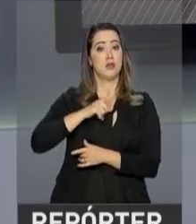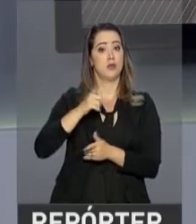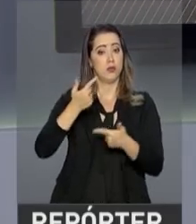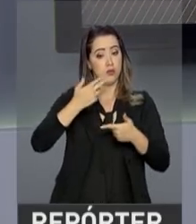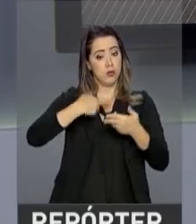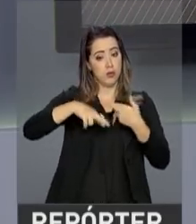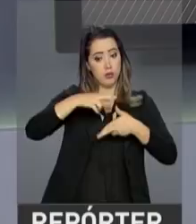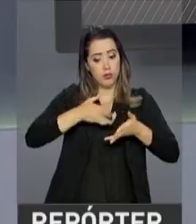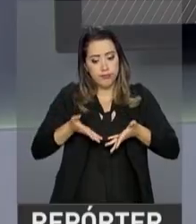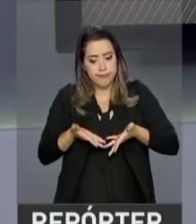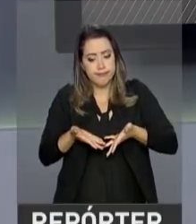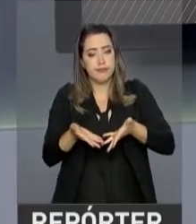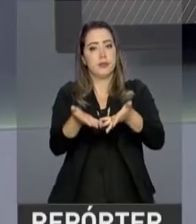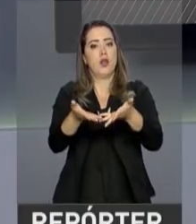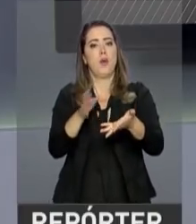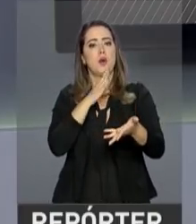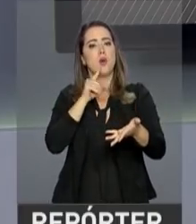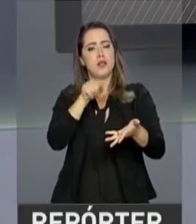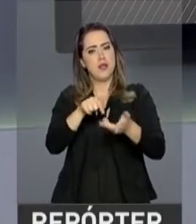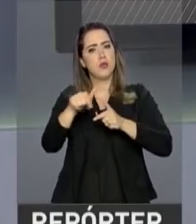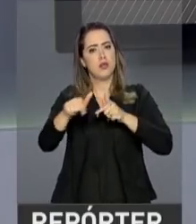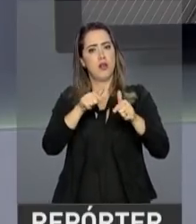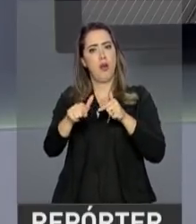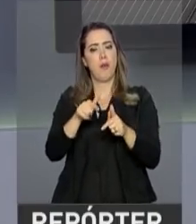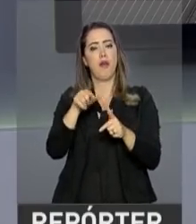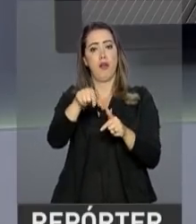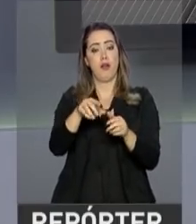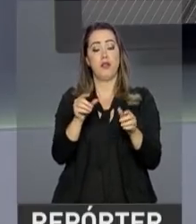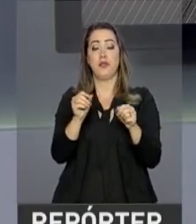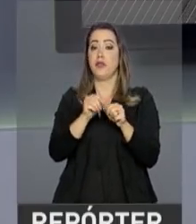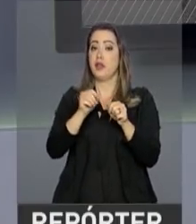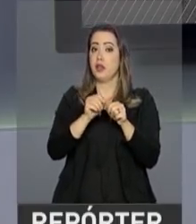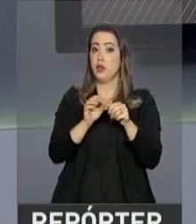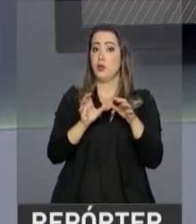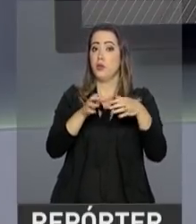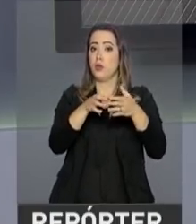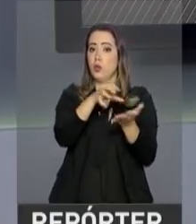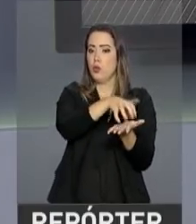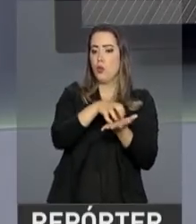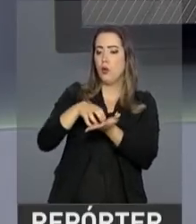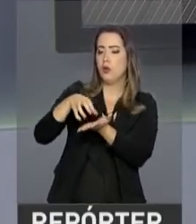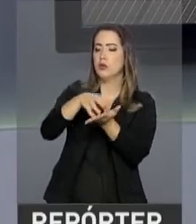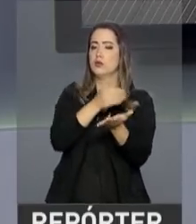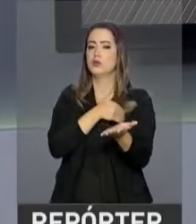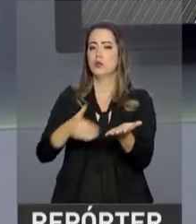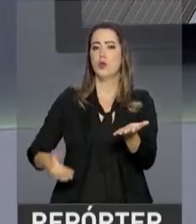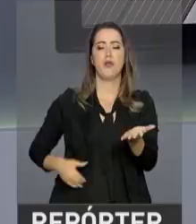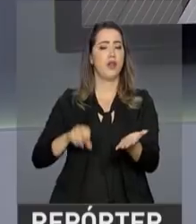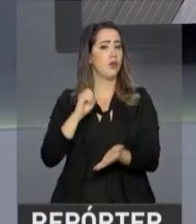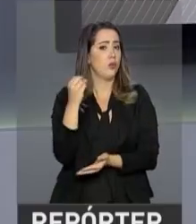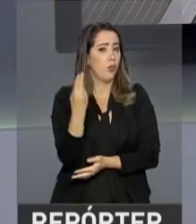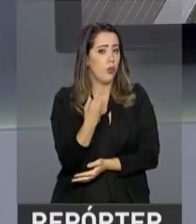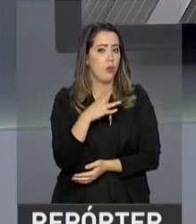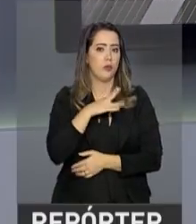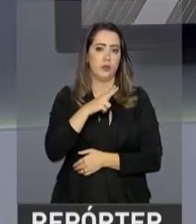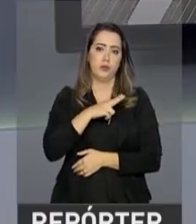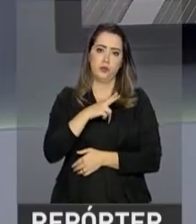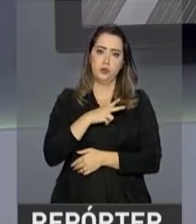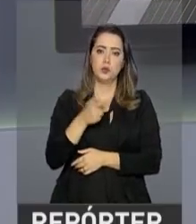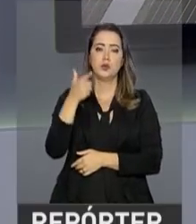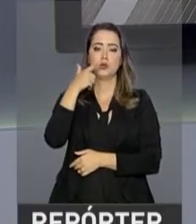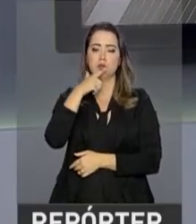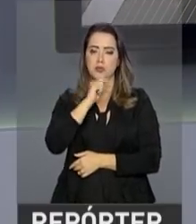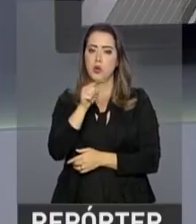premiação para reconhecer ações realizadas por instituições públicas e privadas que contribuem para o alcance desses objetivos